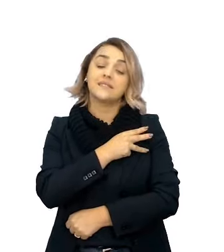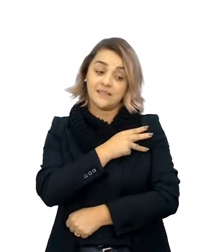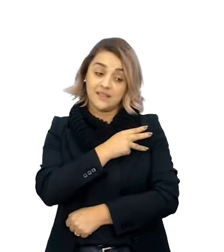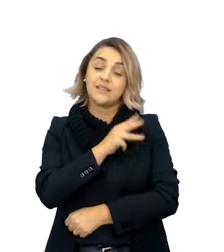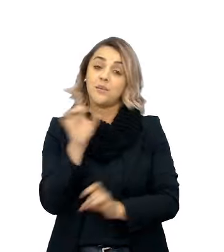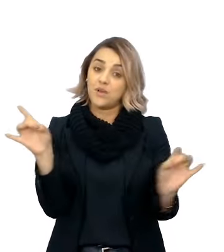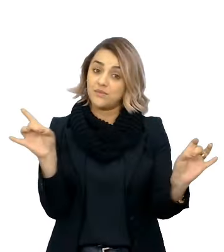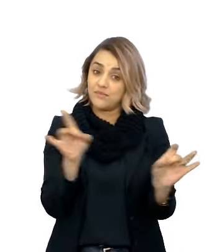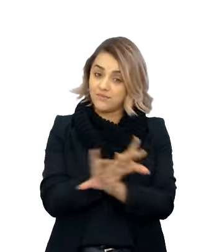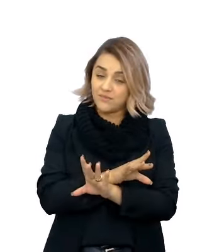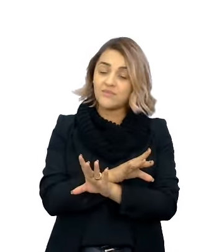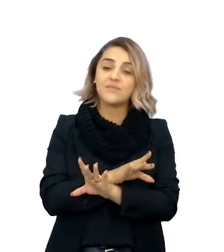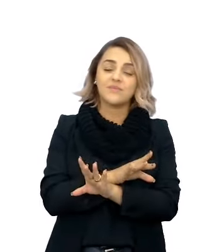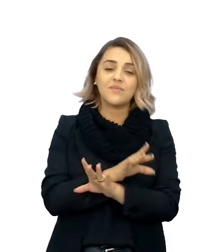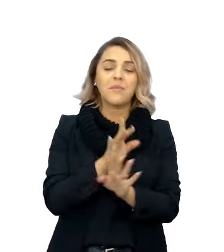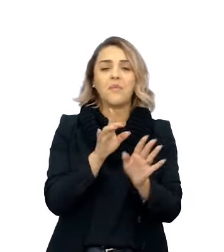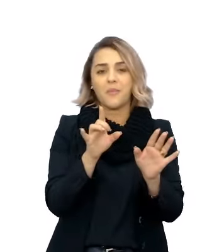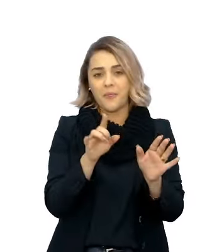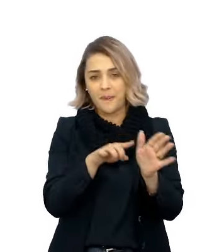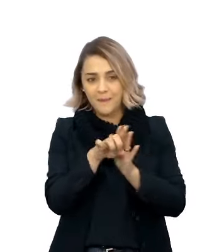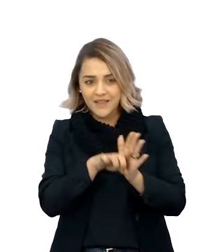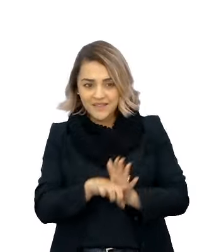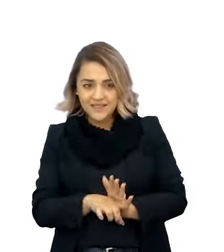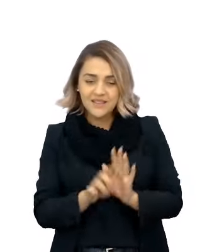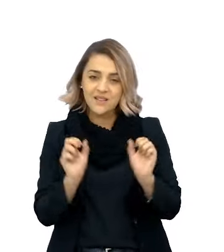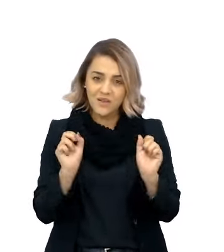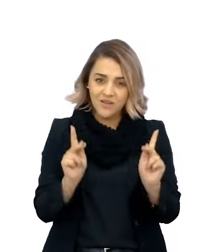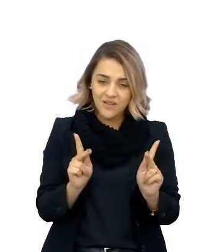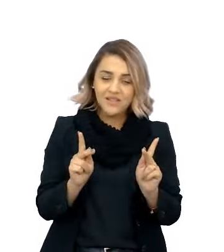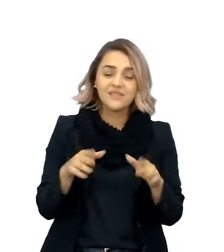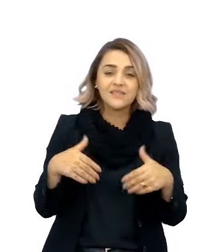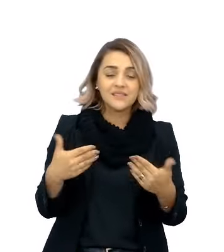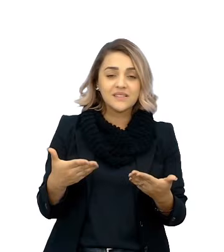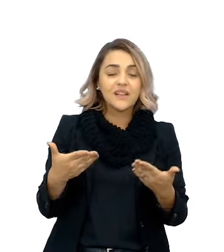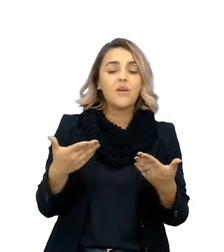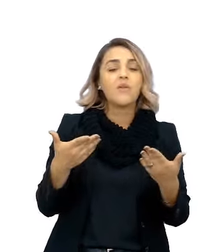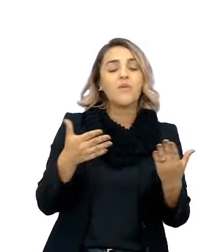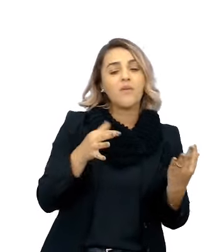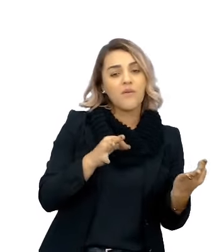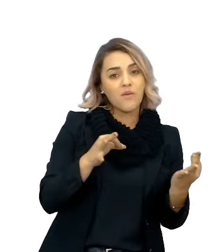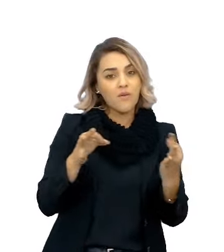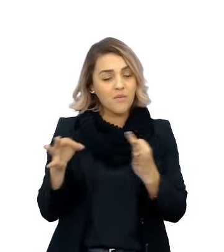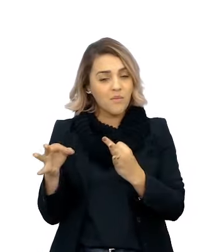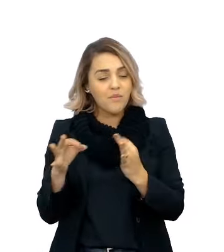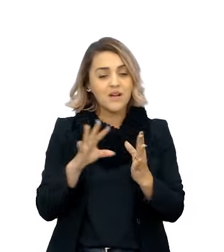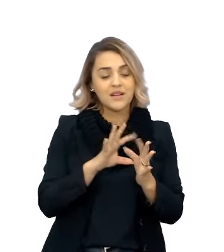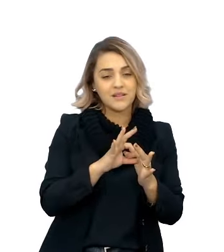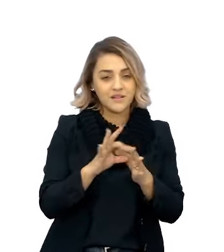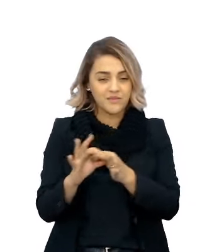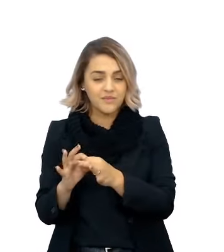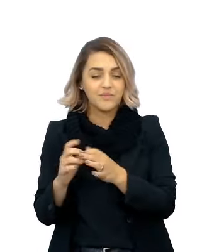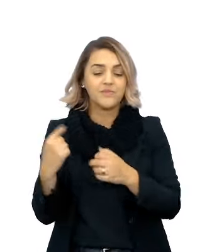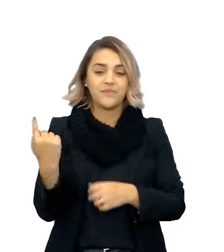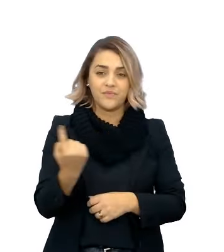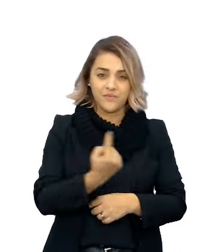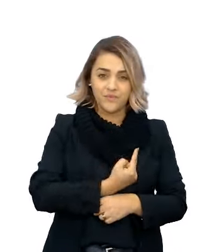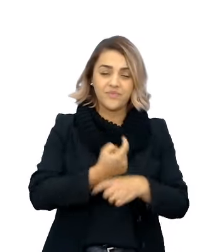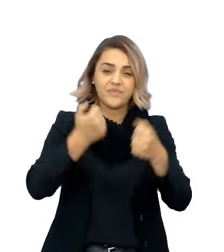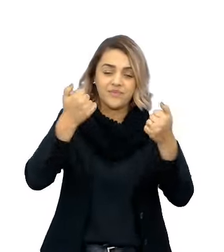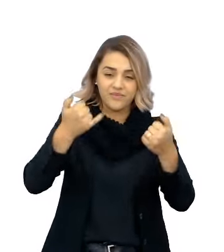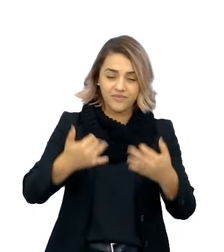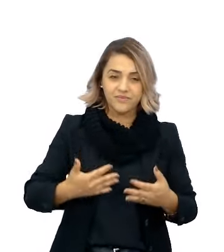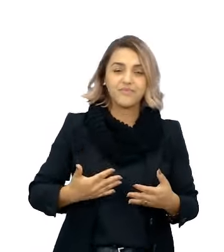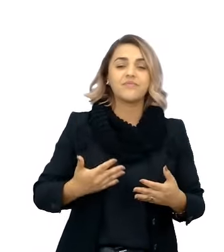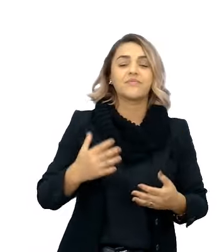vocês finalizam o trabalho, tá certo? Então, fazer esse contexto, aqui também a gente colocou para